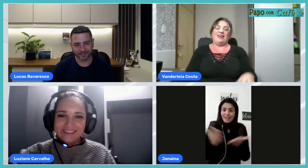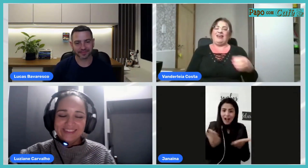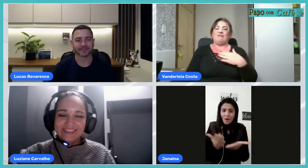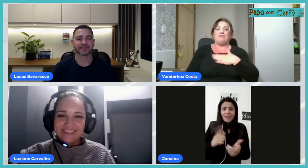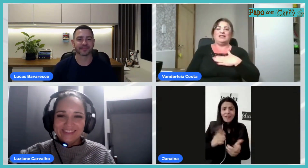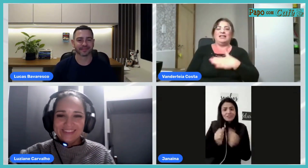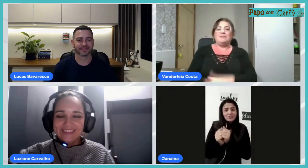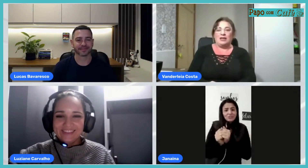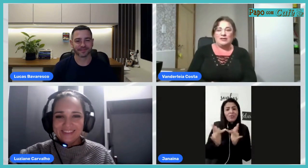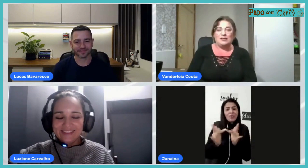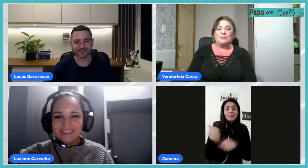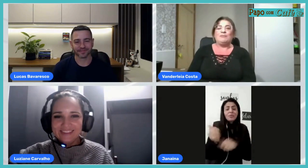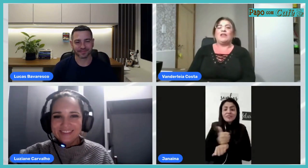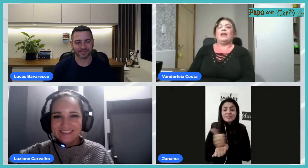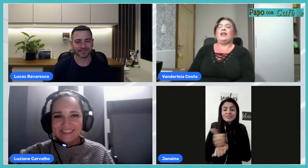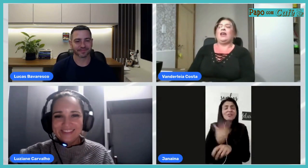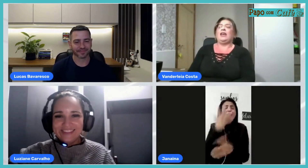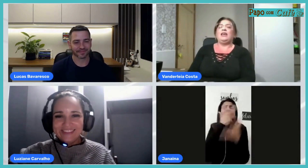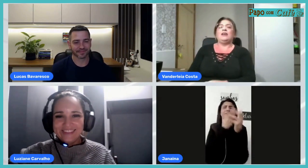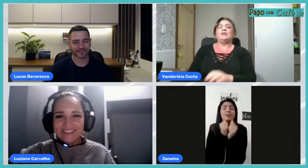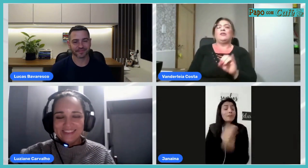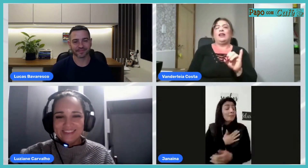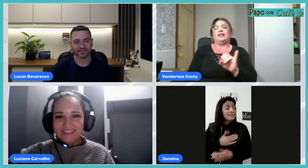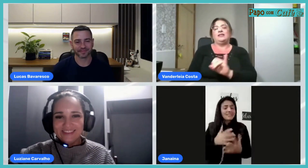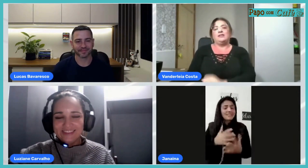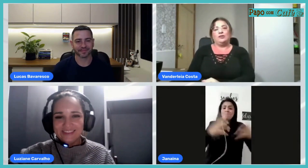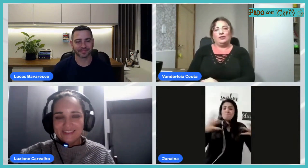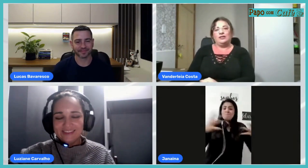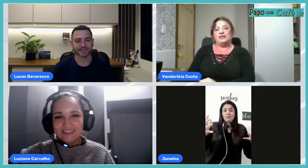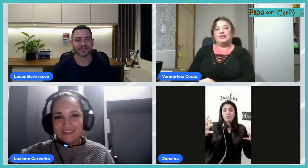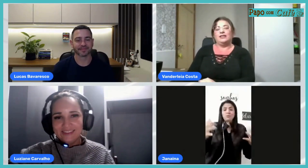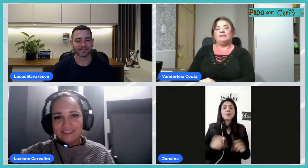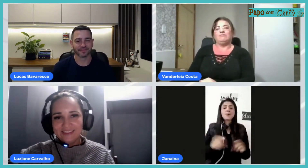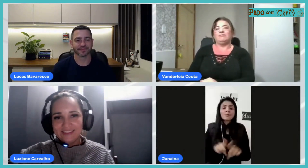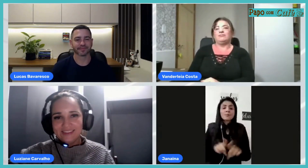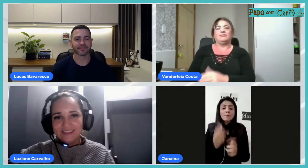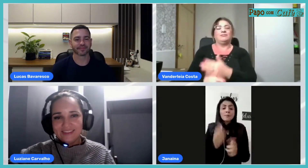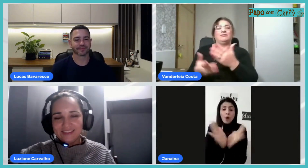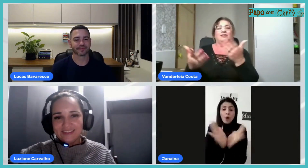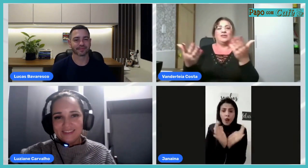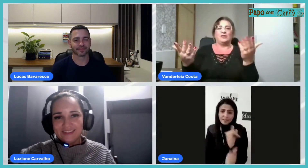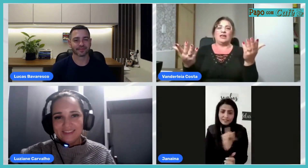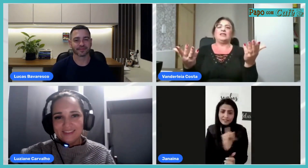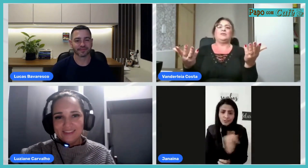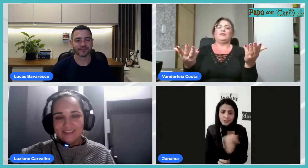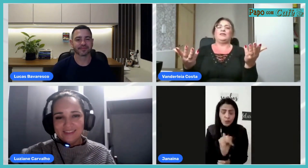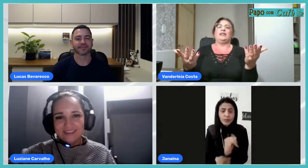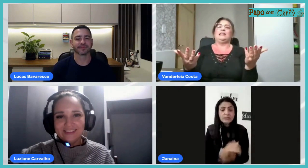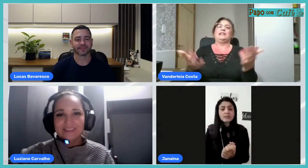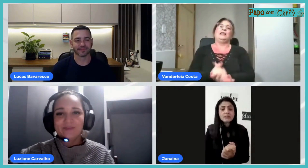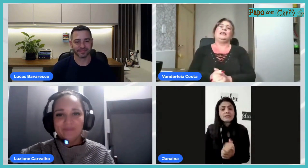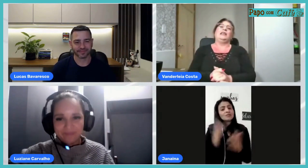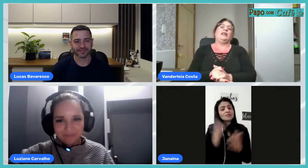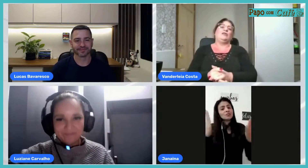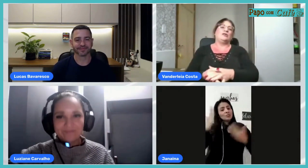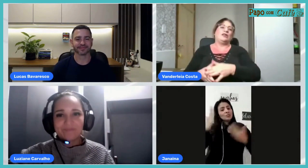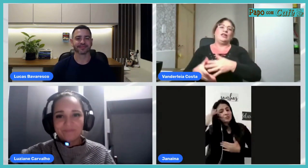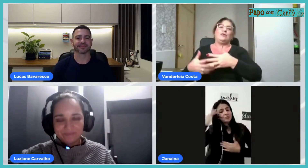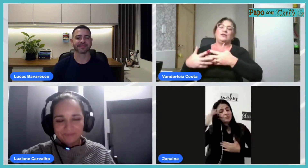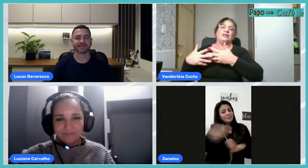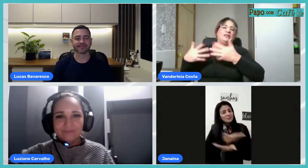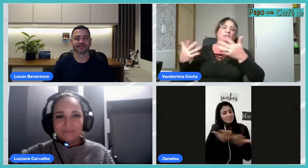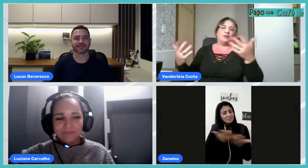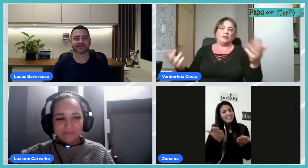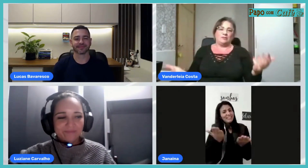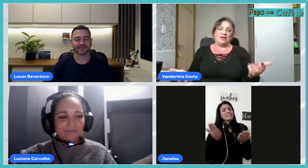maravilhosos, é um prazer imenso, né? E aos colegas instrutores, sucesso para vocês. Eu só